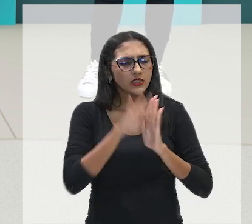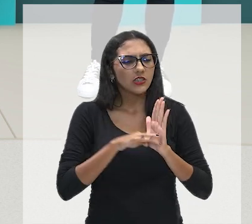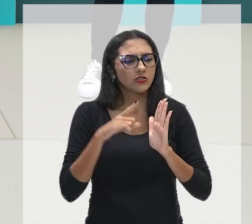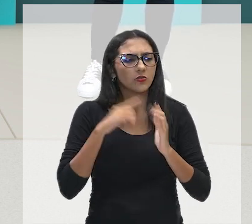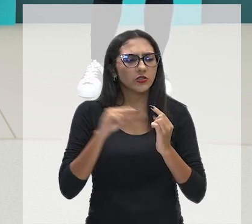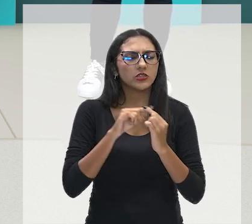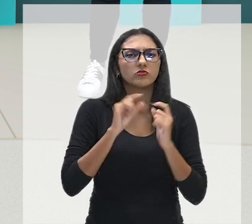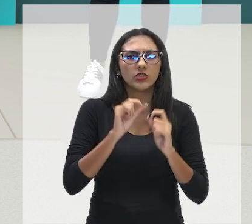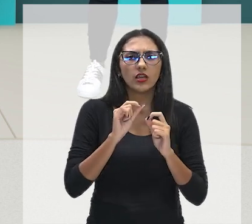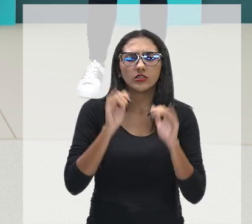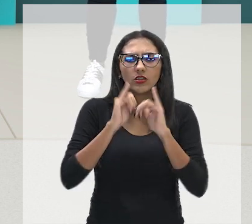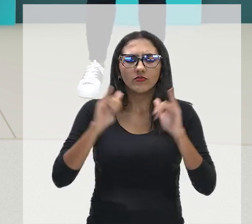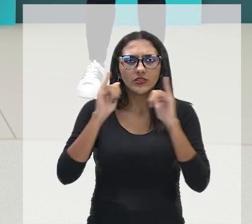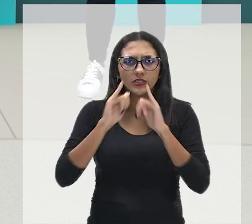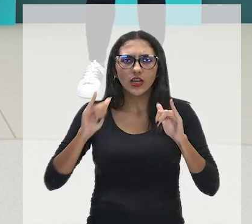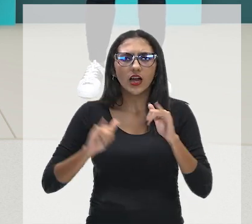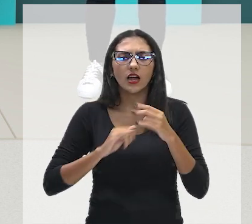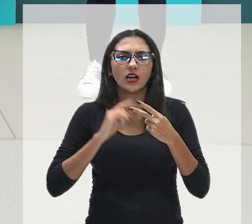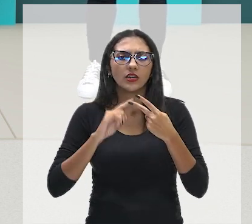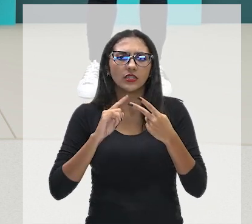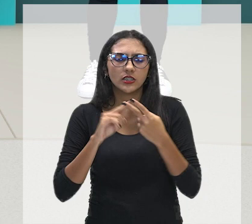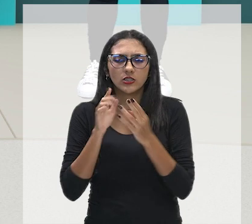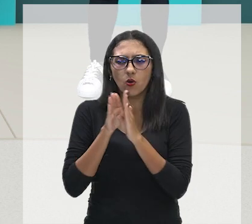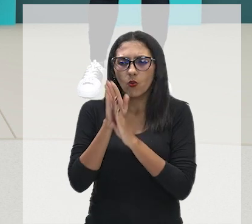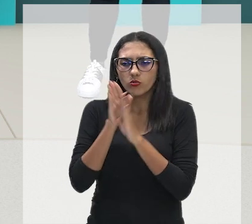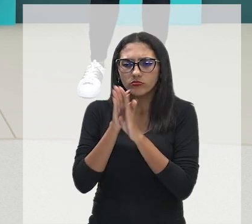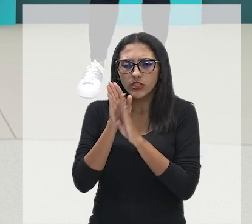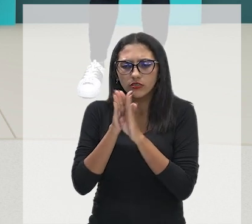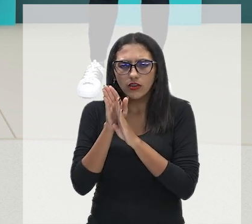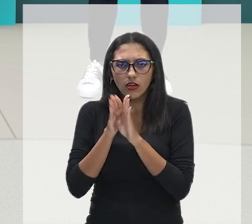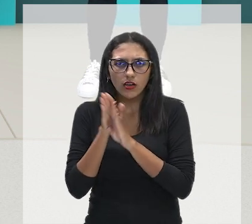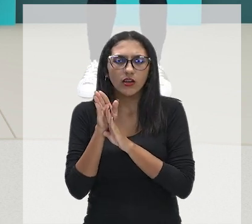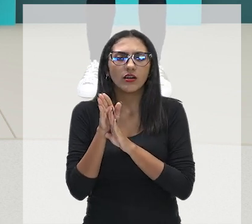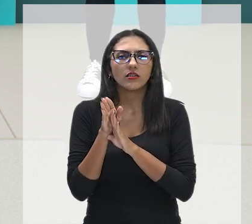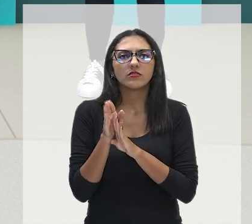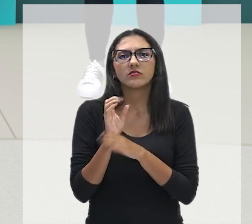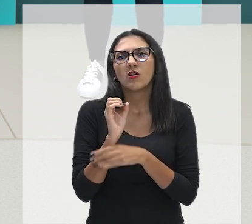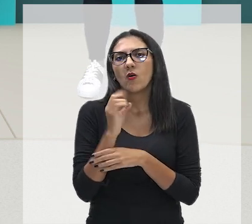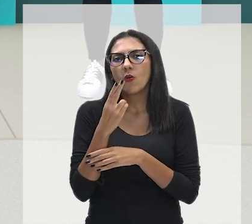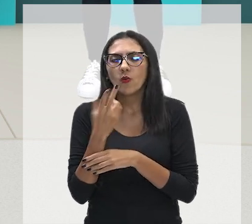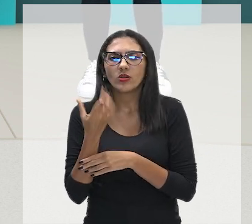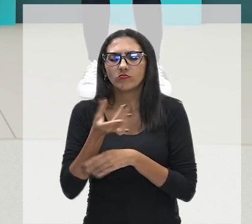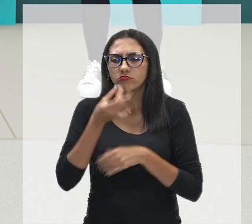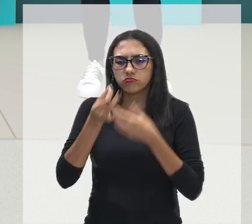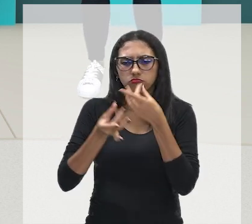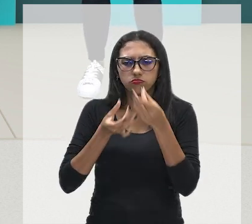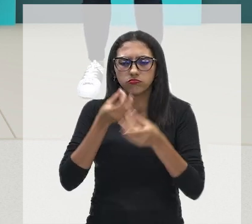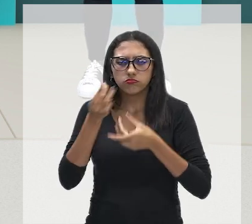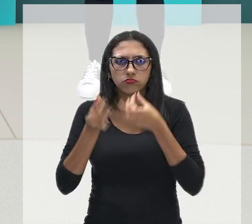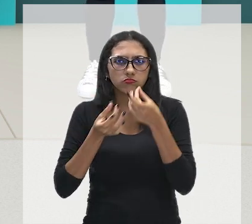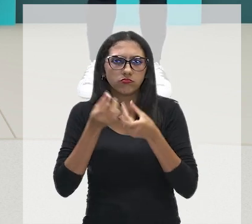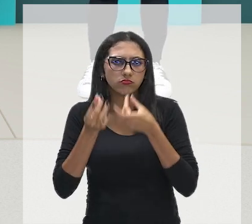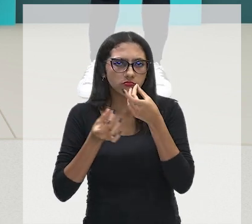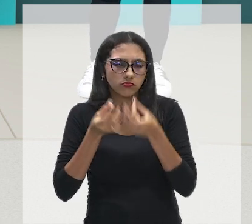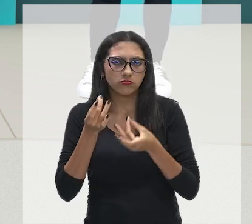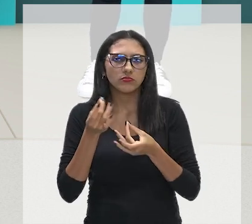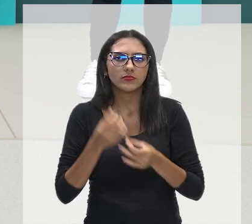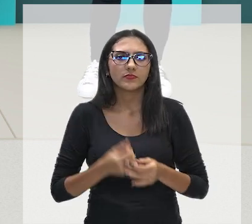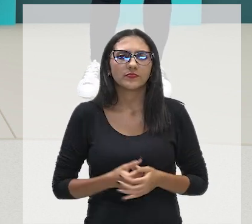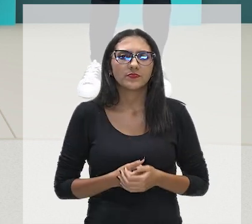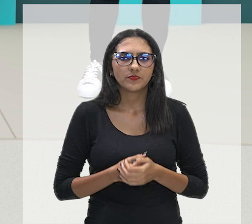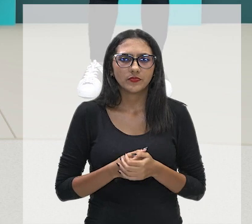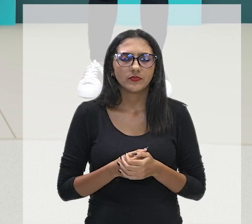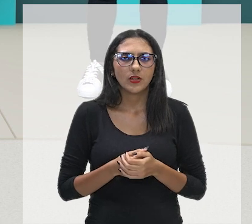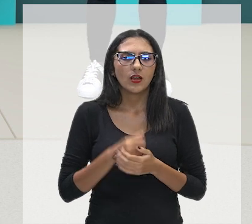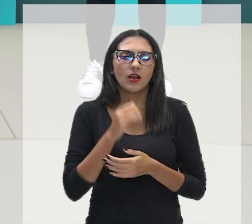informar, de instruir, de argumentar, né? Que geralmente as teses